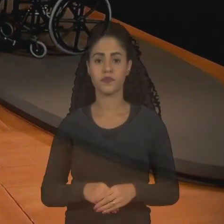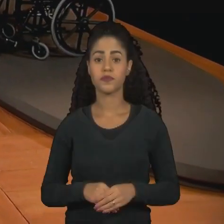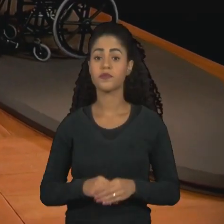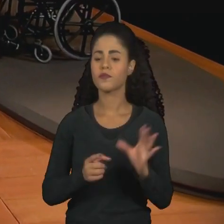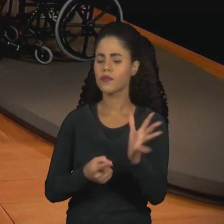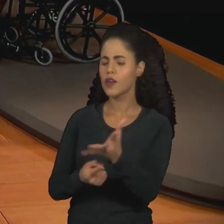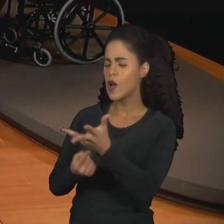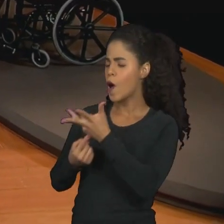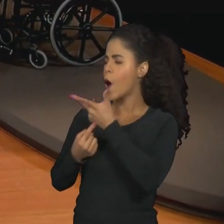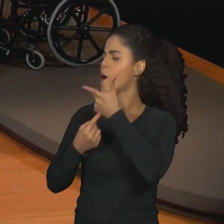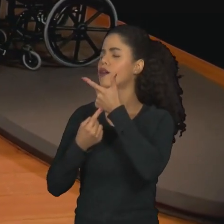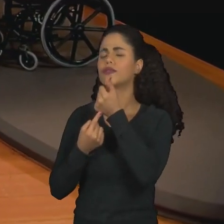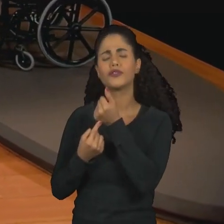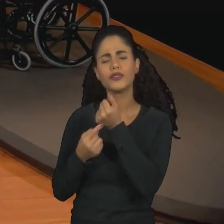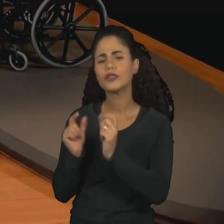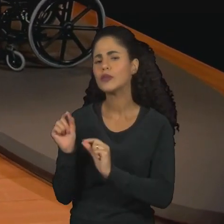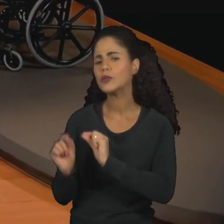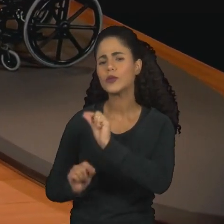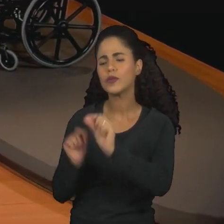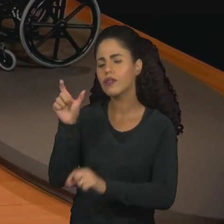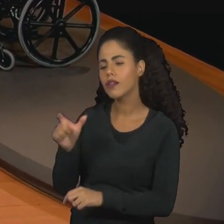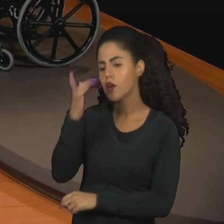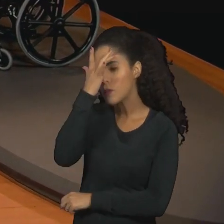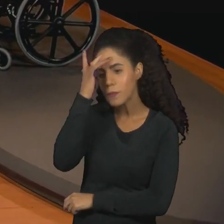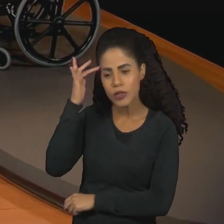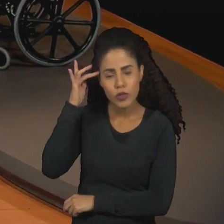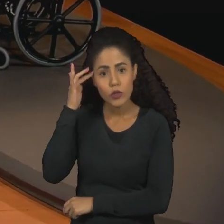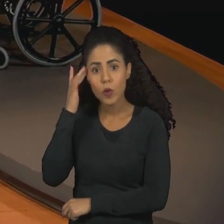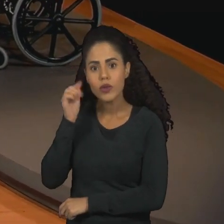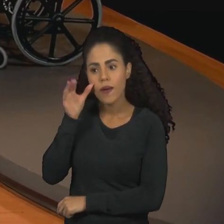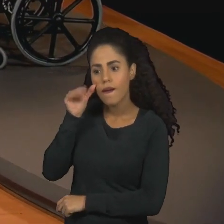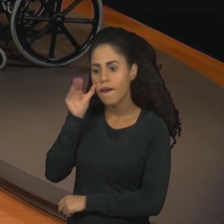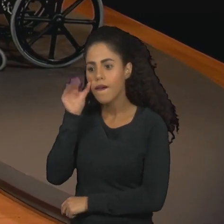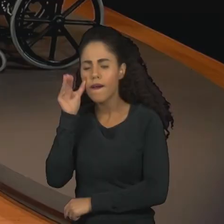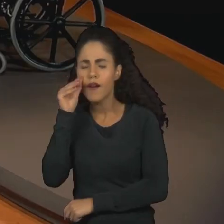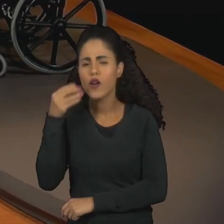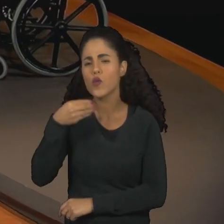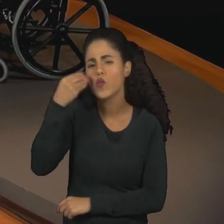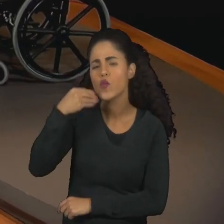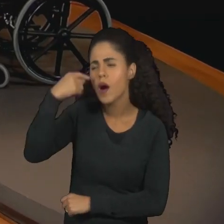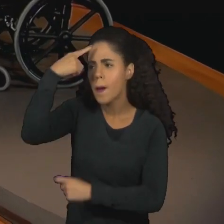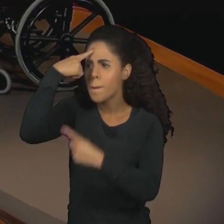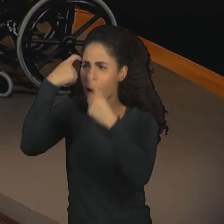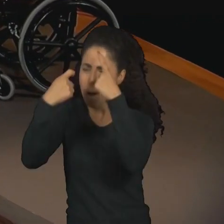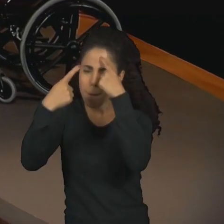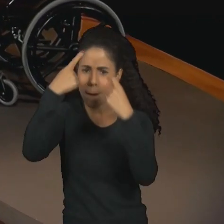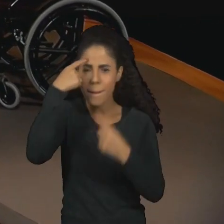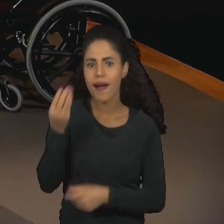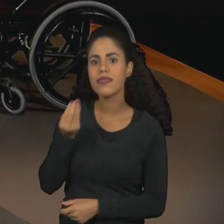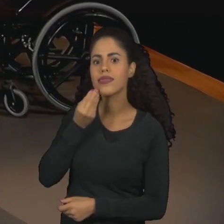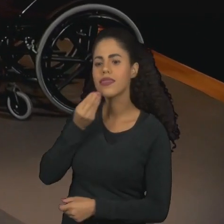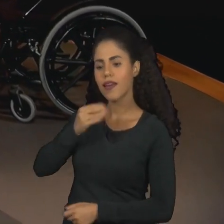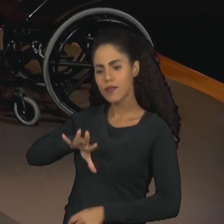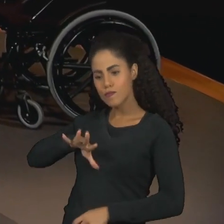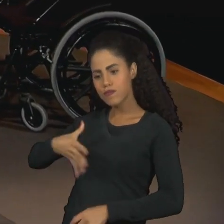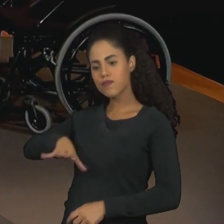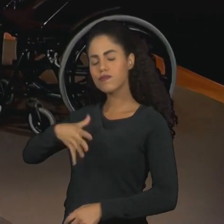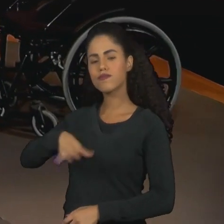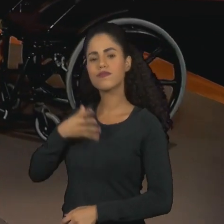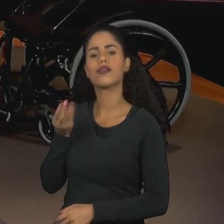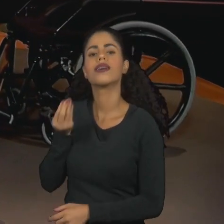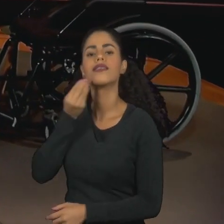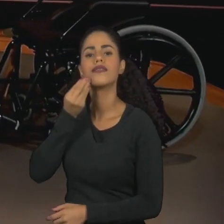O artista é, na sua essência, um ser inquietante. Ele experimenta, cria, arrisca, se joga no